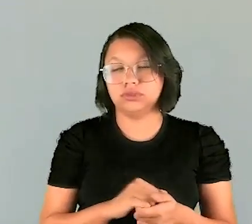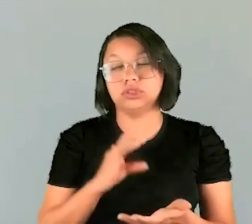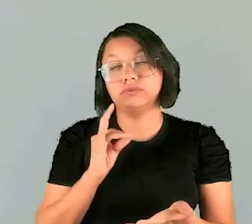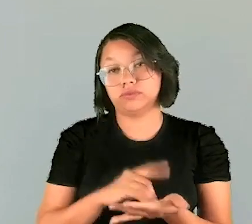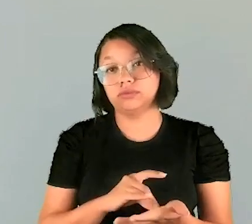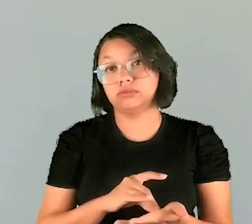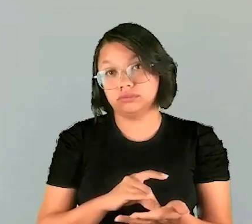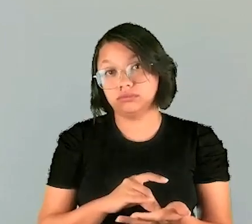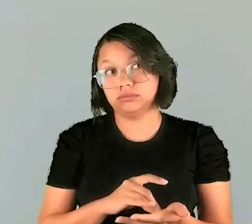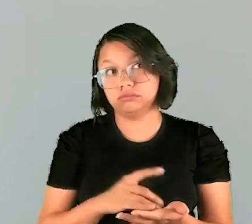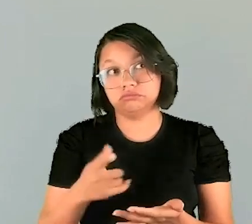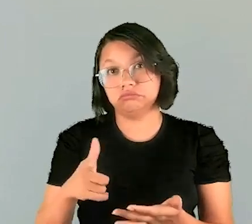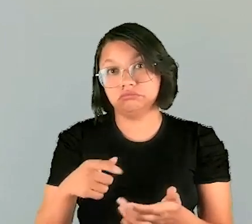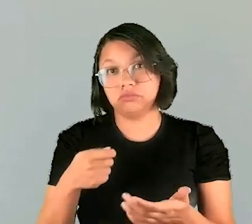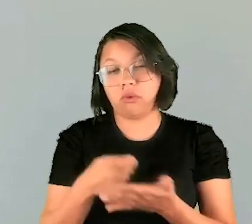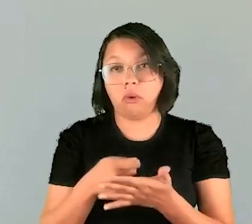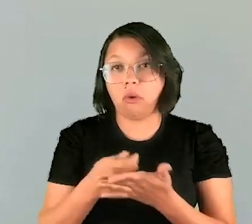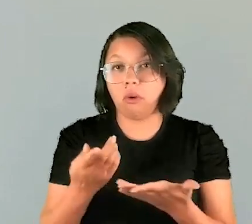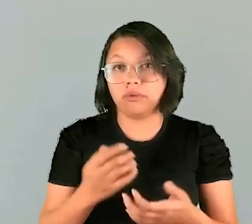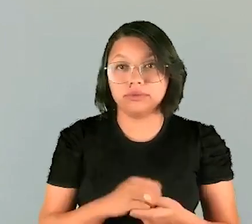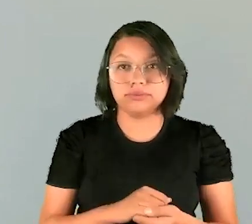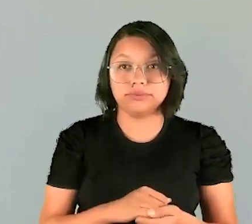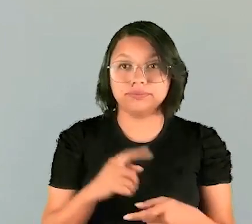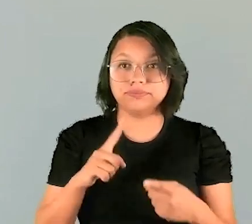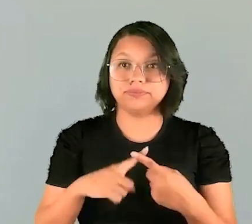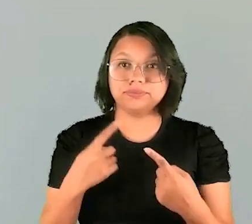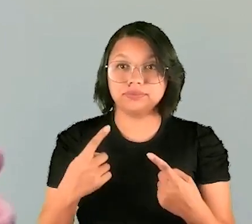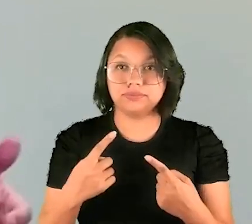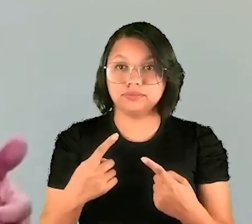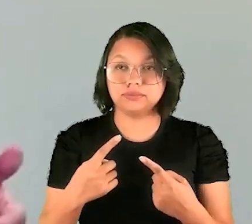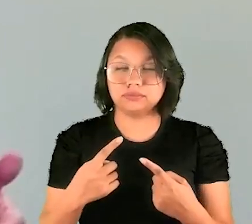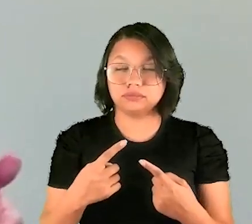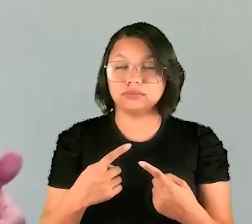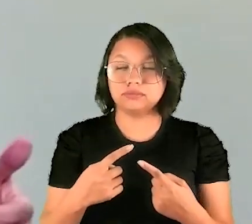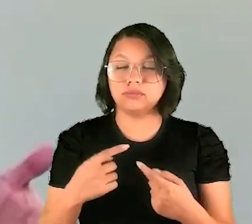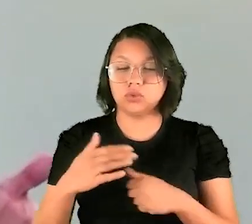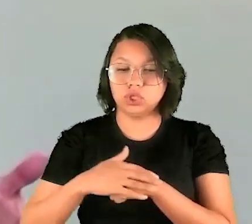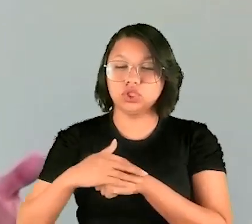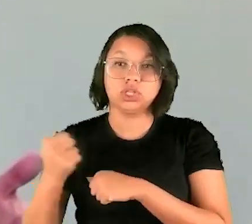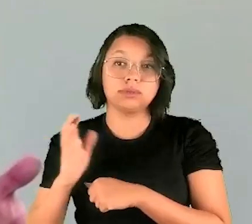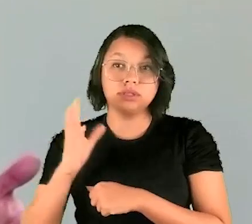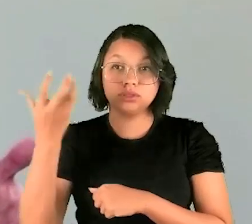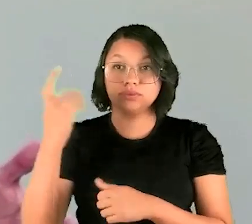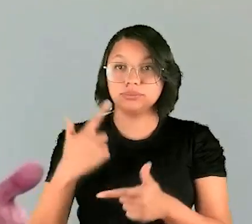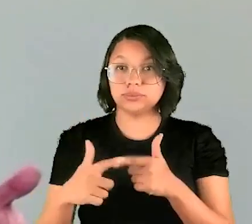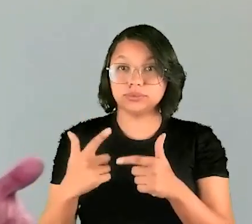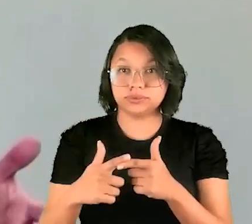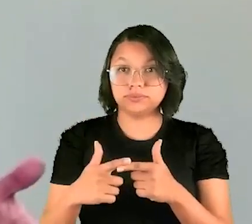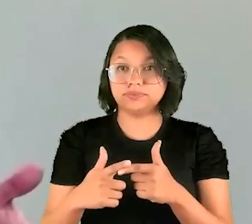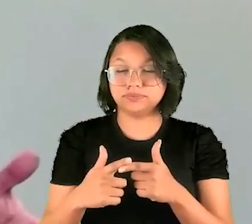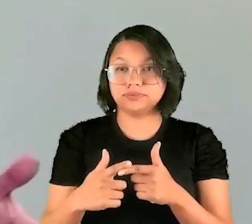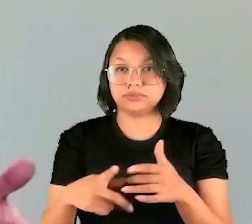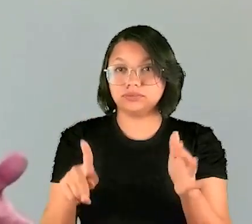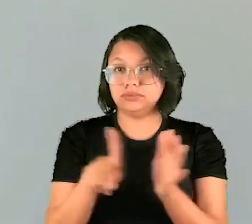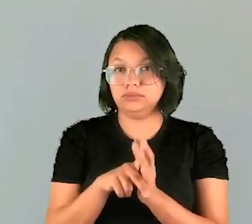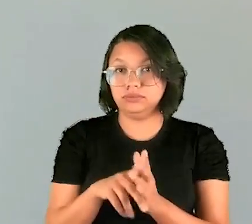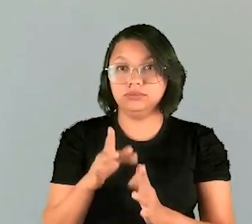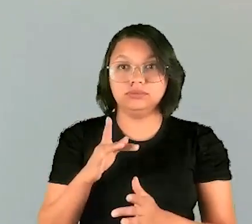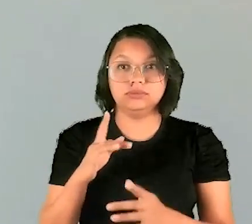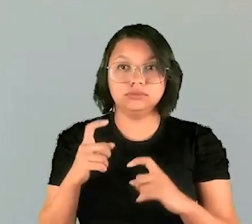De fato, a gente não tem essa obrigação, mas somos chamados a resolver um problema de natureza, muitas vezes,